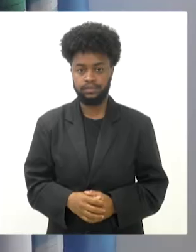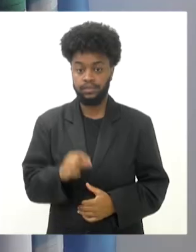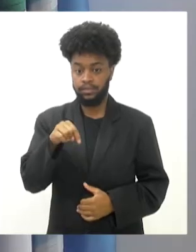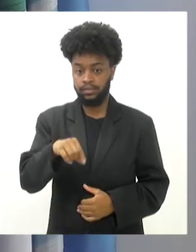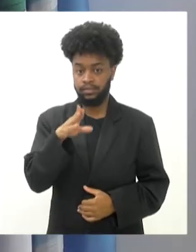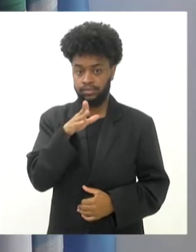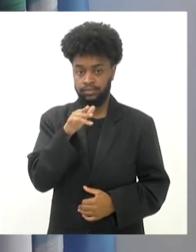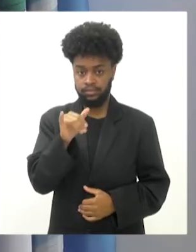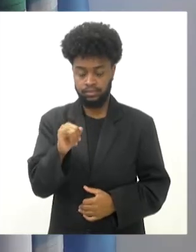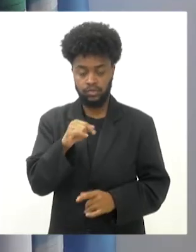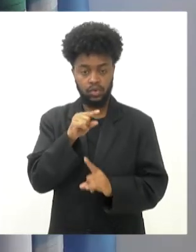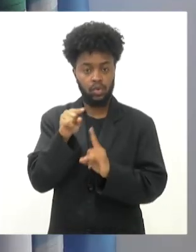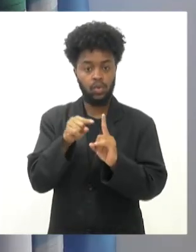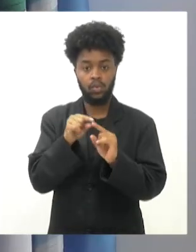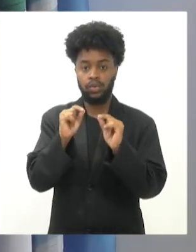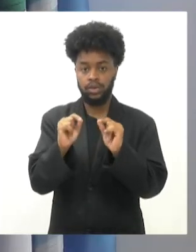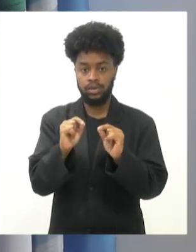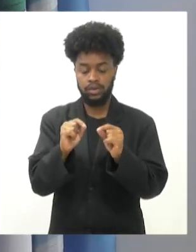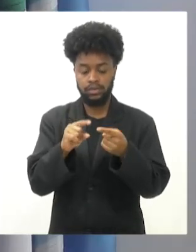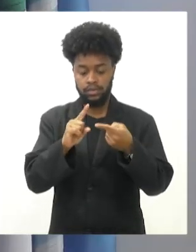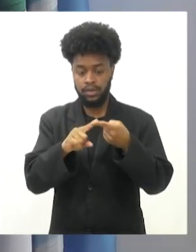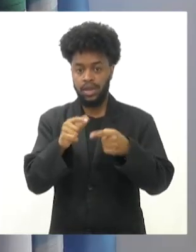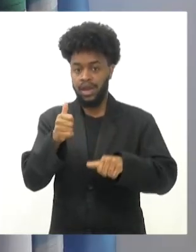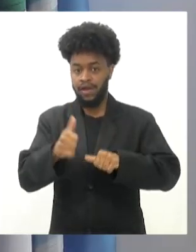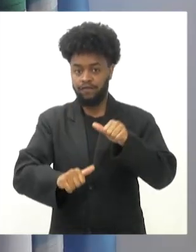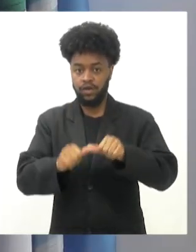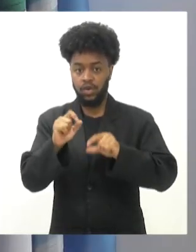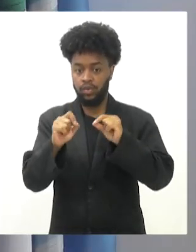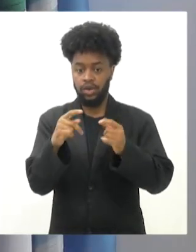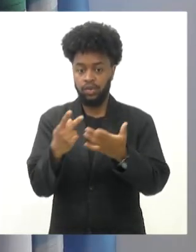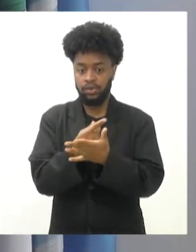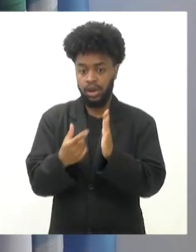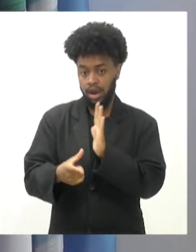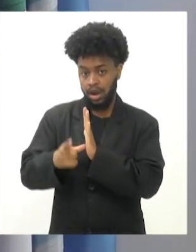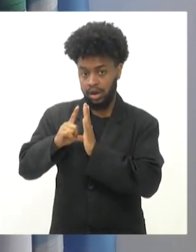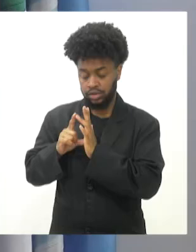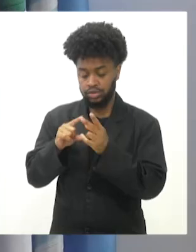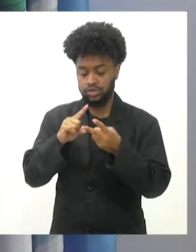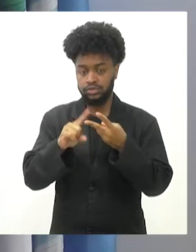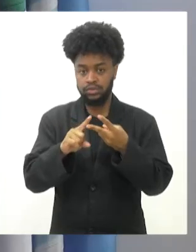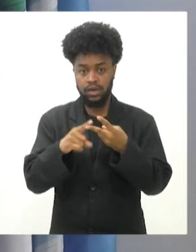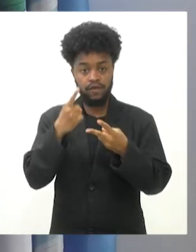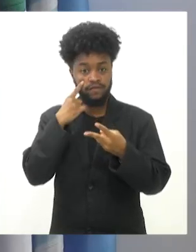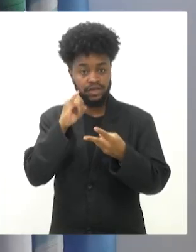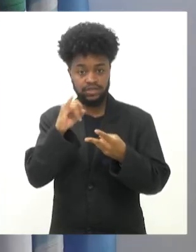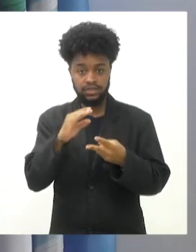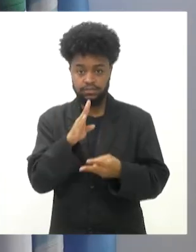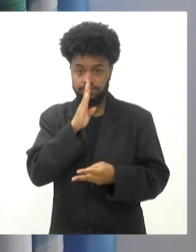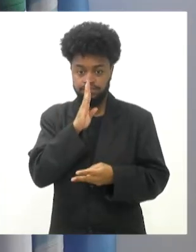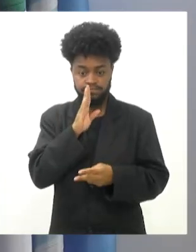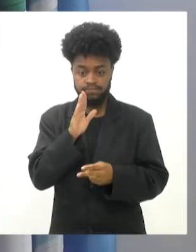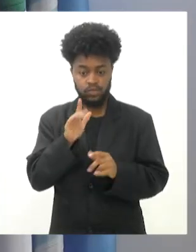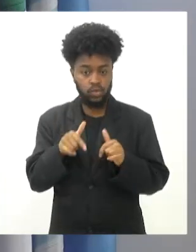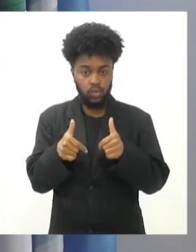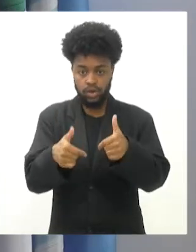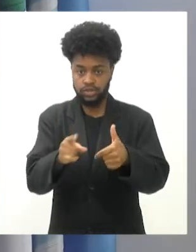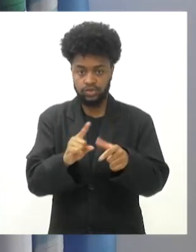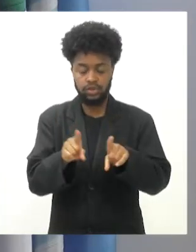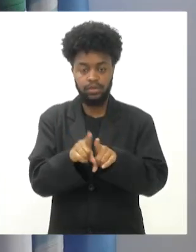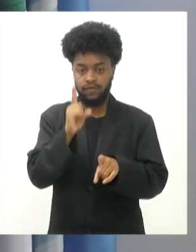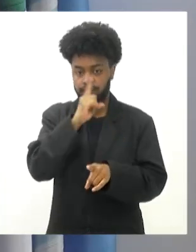como objetivos: 1. Apurar as circunstâncias que antecederam a tragédia. 2. Verificar a existência de omissões administrativas e falhas de